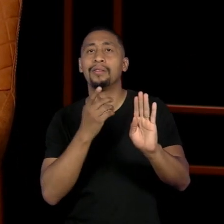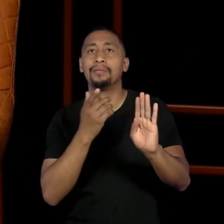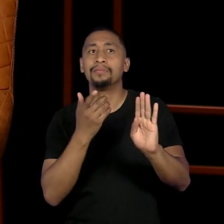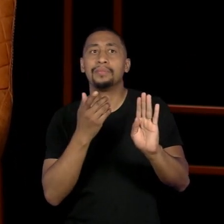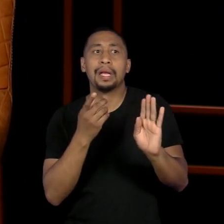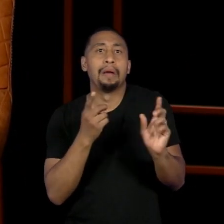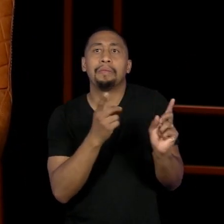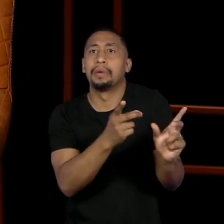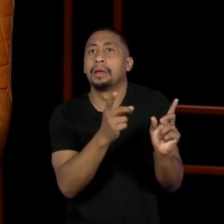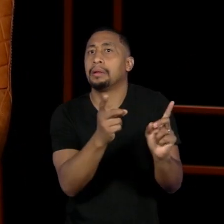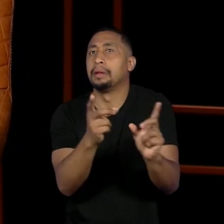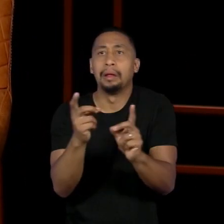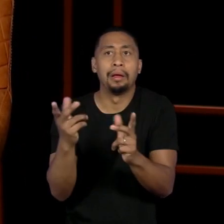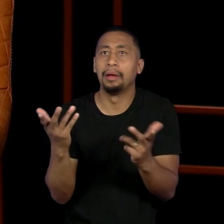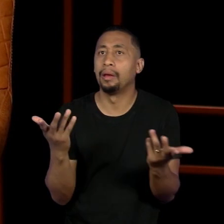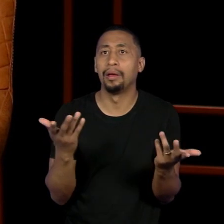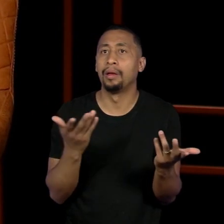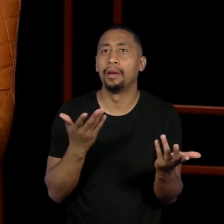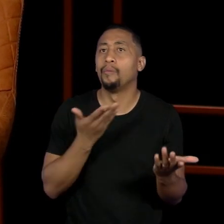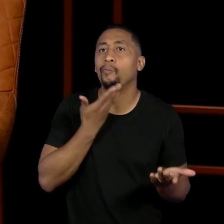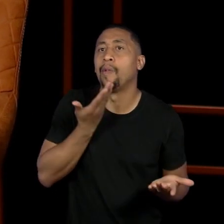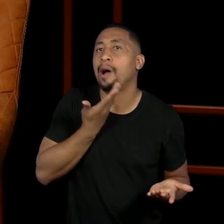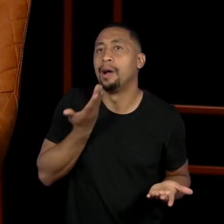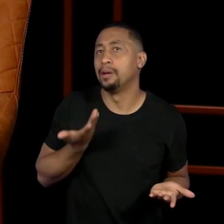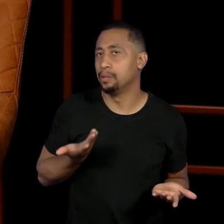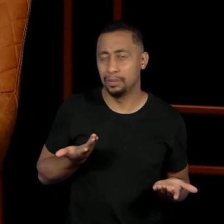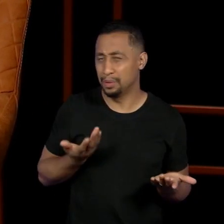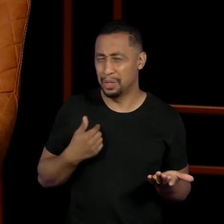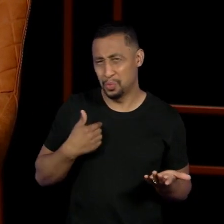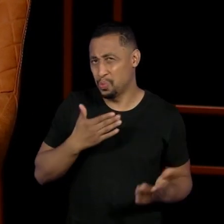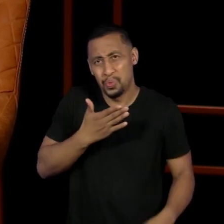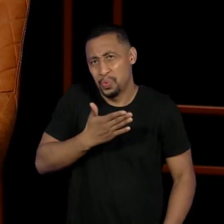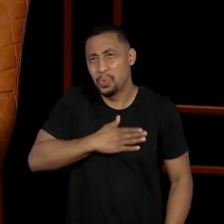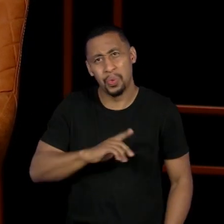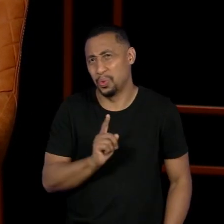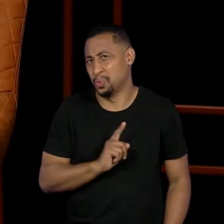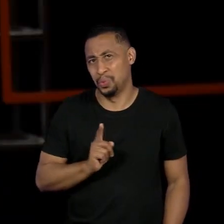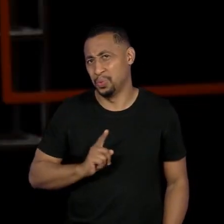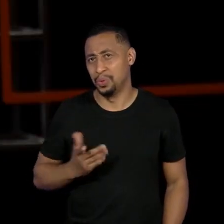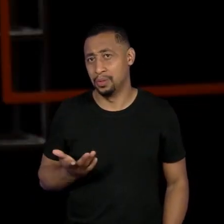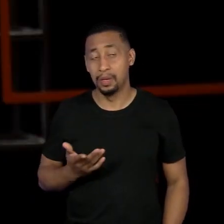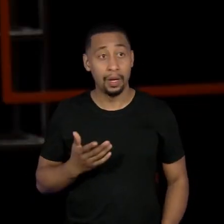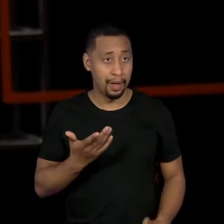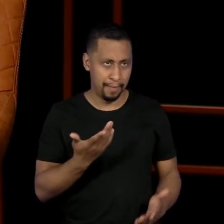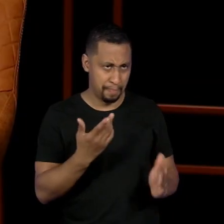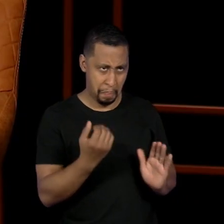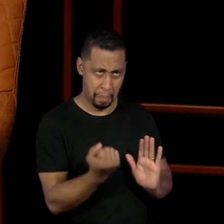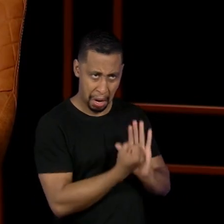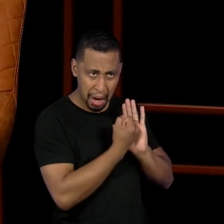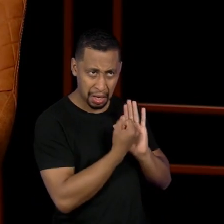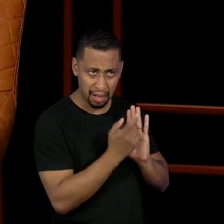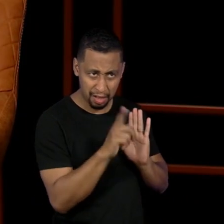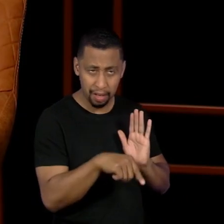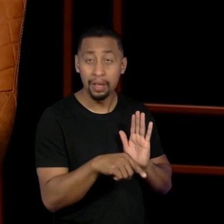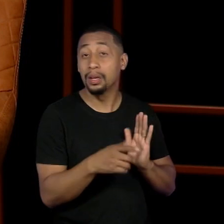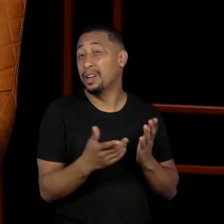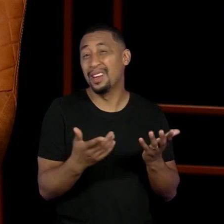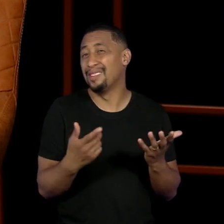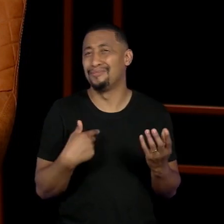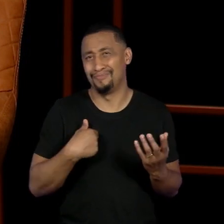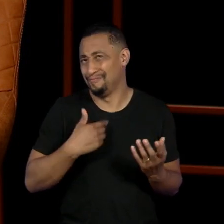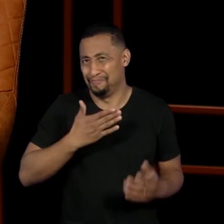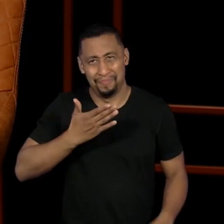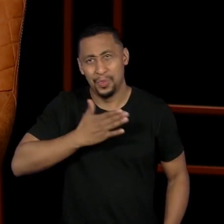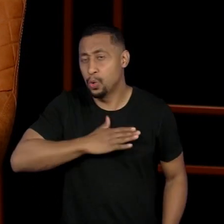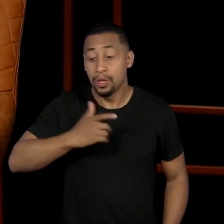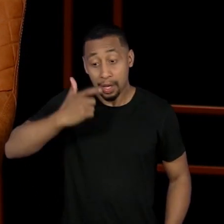fácil. É luso-brasileira. Eu não gosto de coisas fáceis. Rotula, né? Eu não gosto. Acho que eu